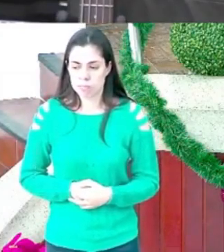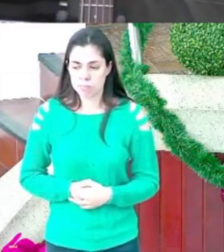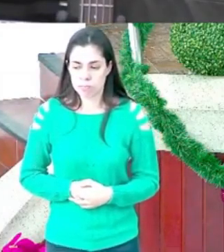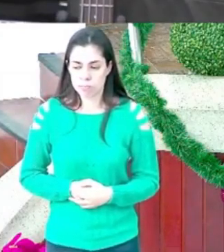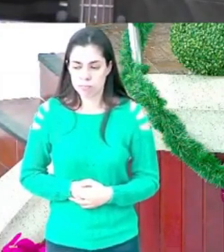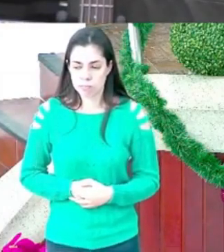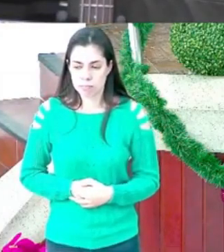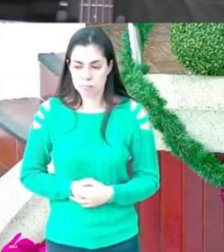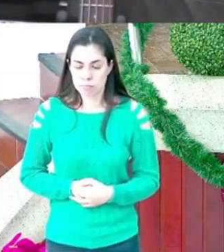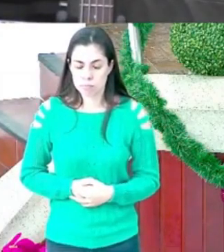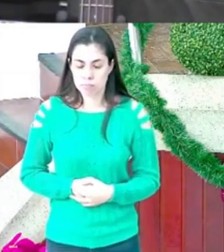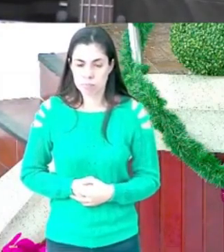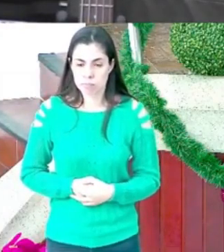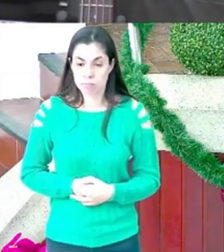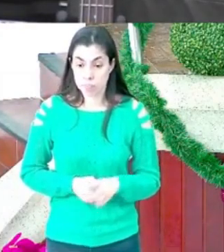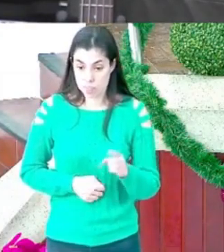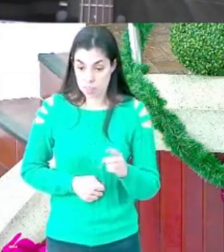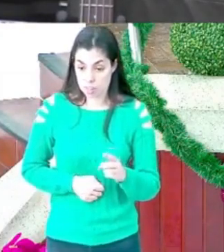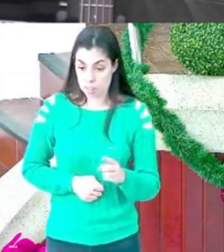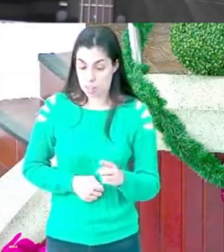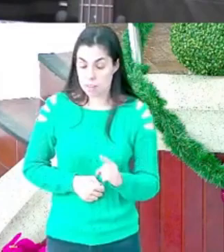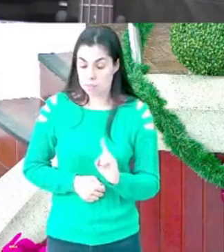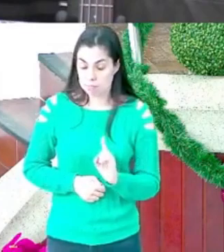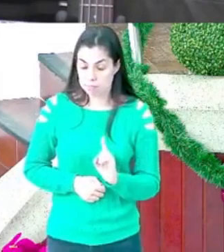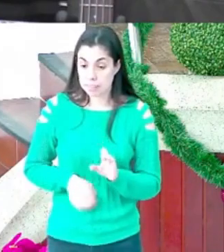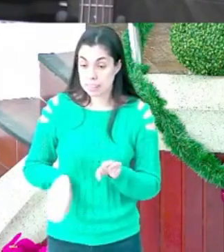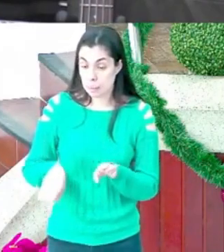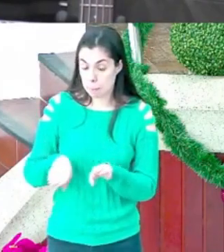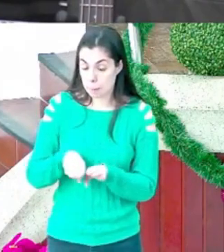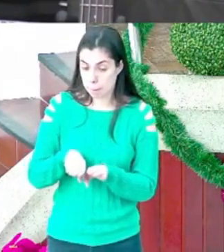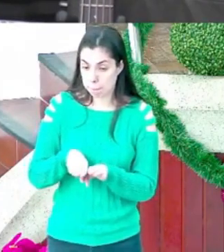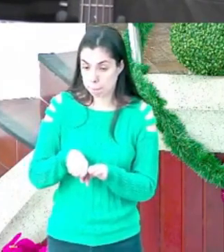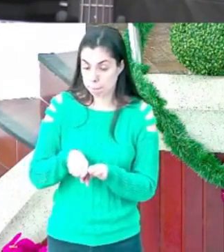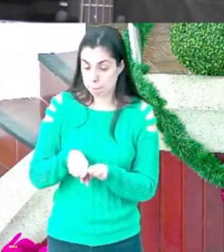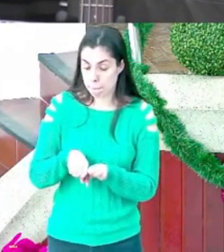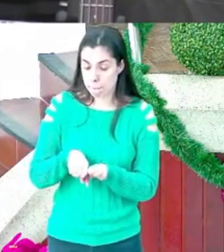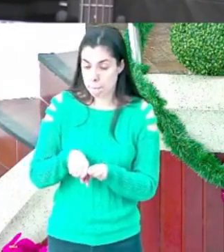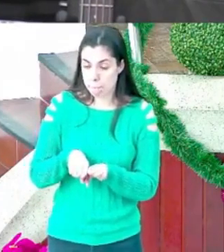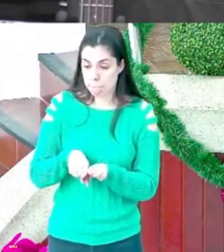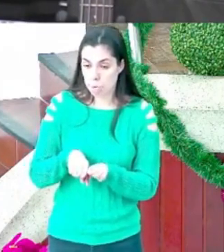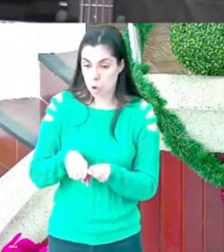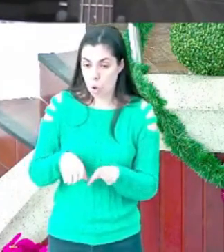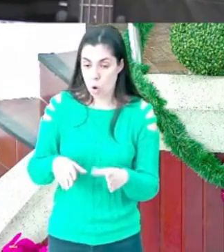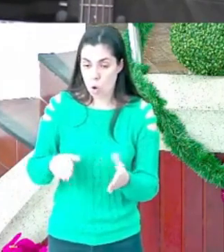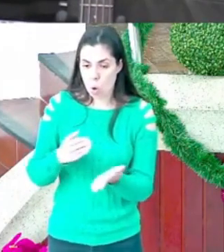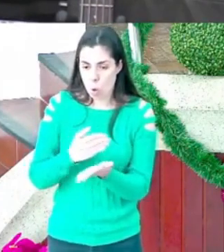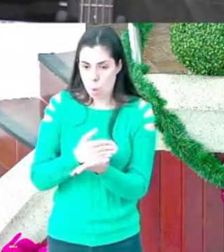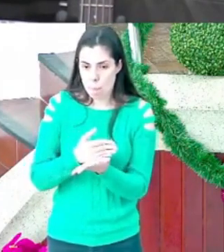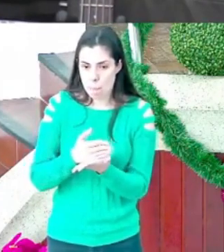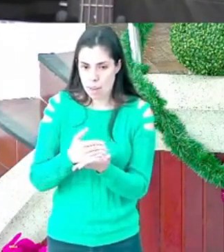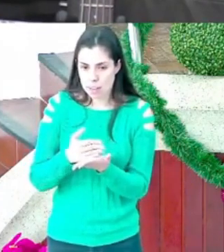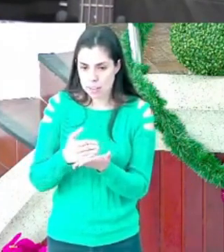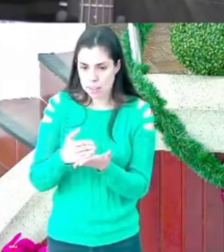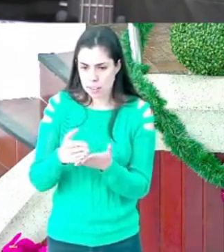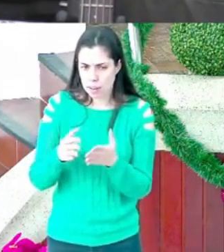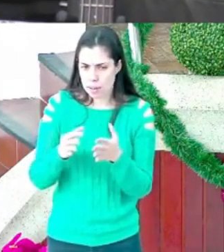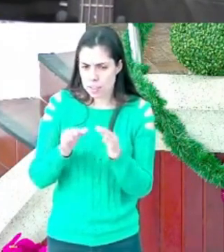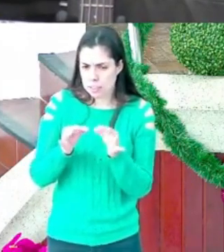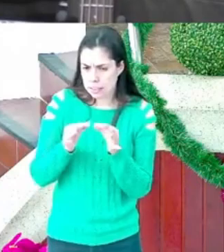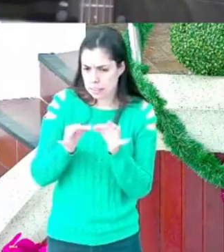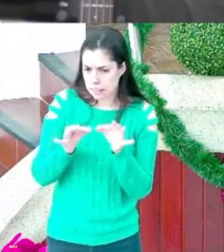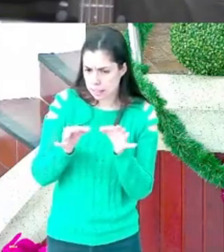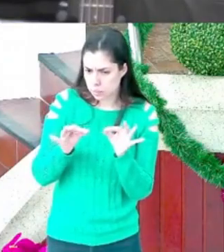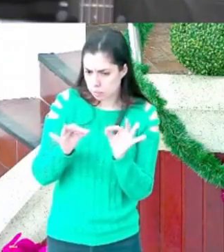uma progressão de pensamentos. O seu sermão, como já disse, não é uma série